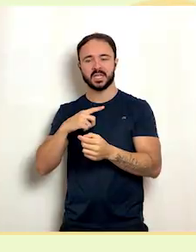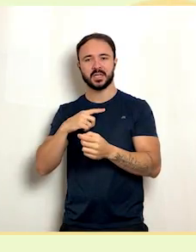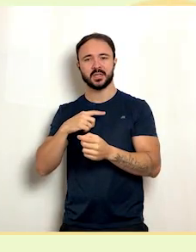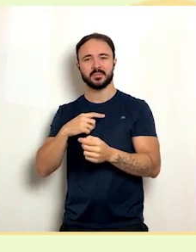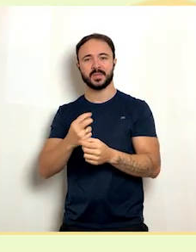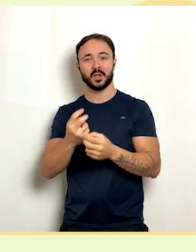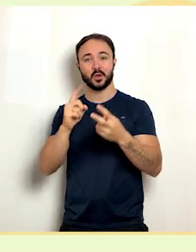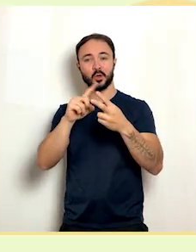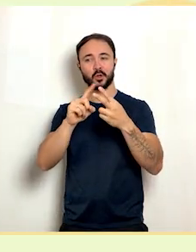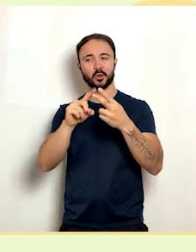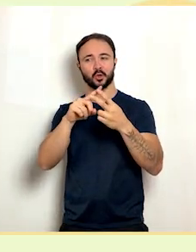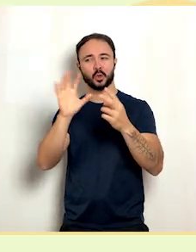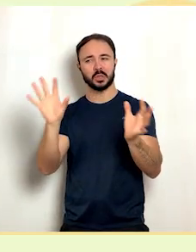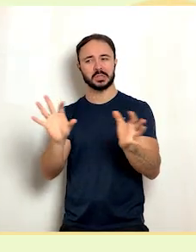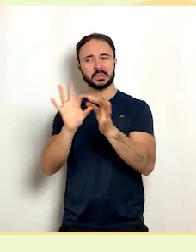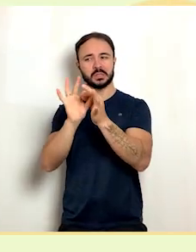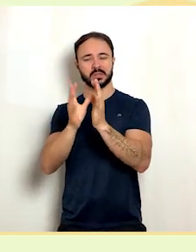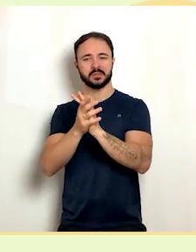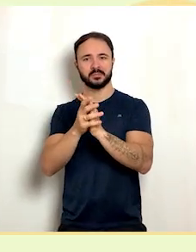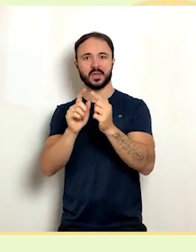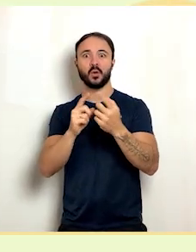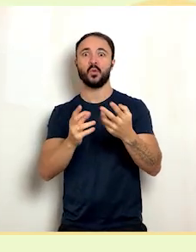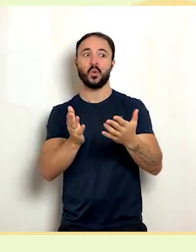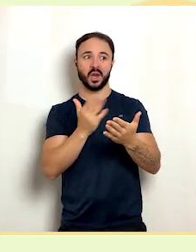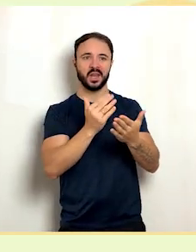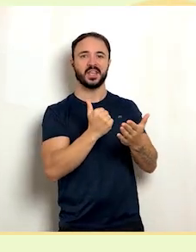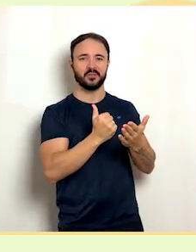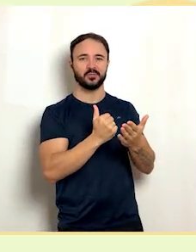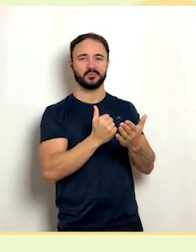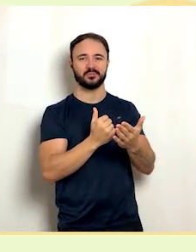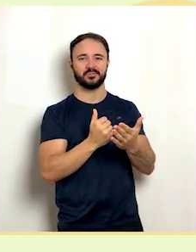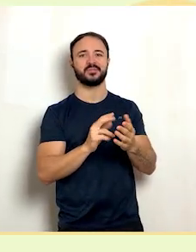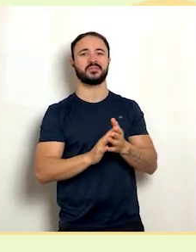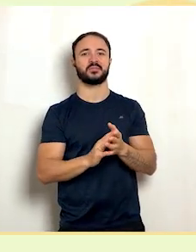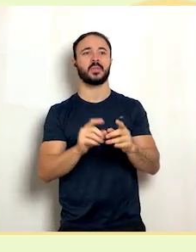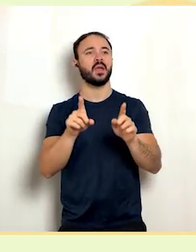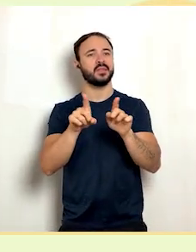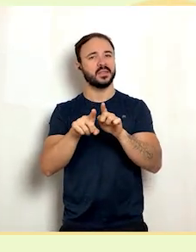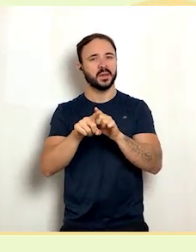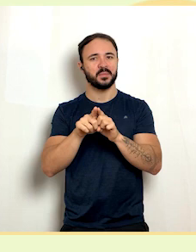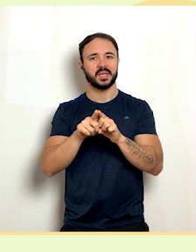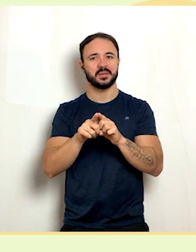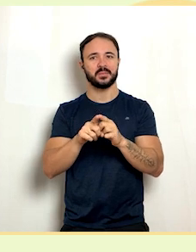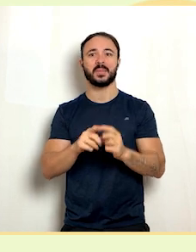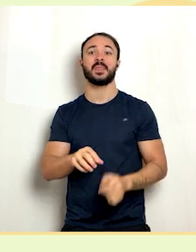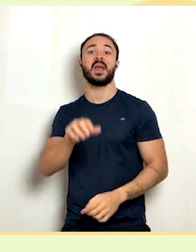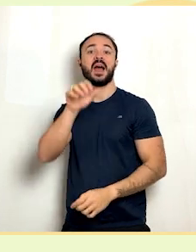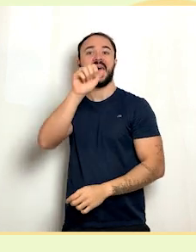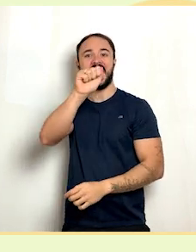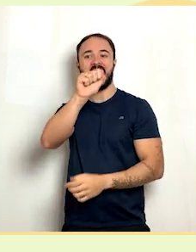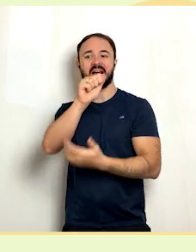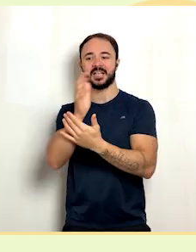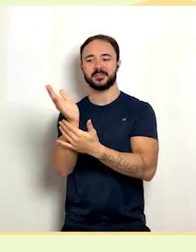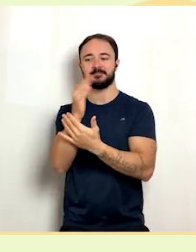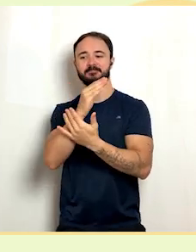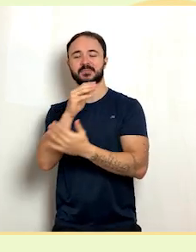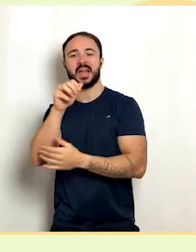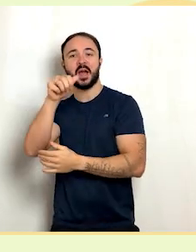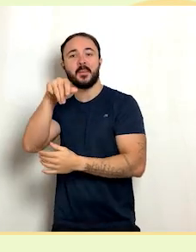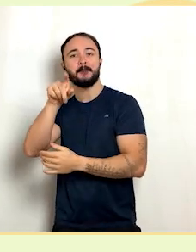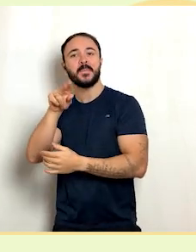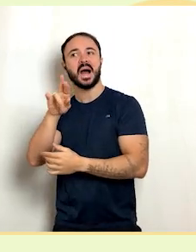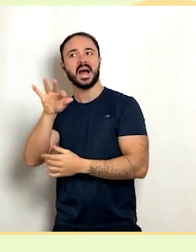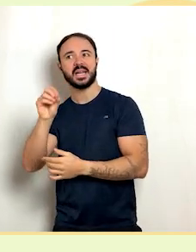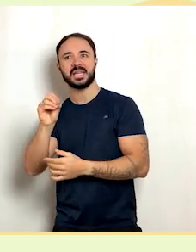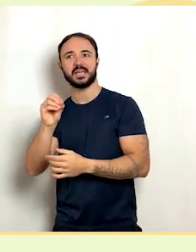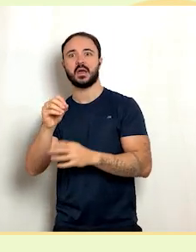O livro, que é um complemento que não tem preposição, e temos também o complemento a Maria, que é um complemento